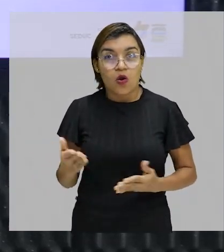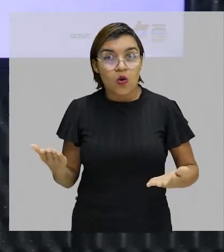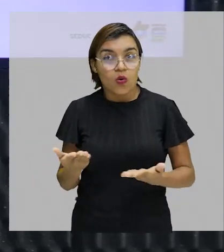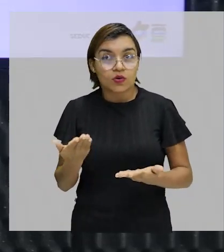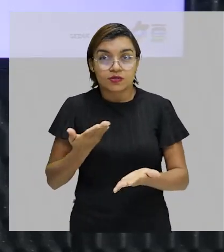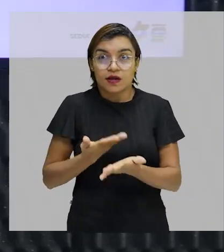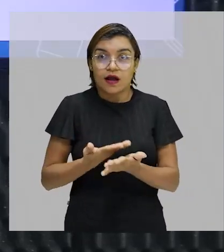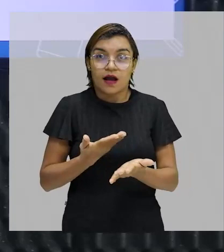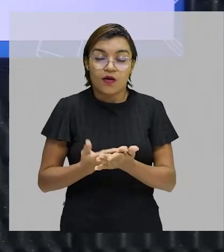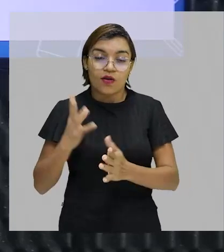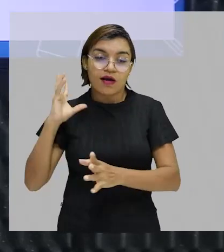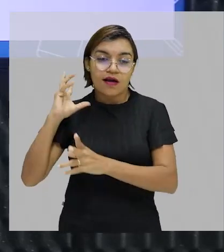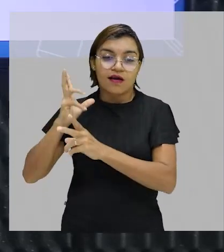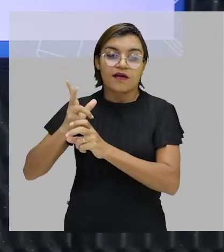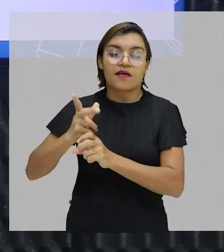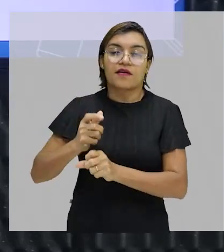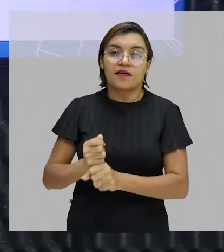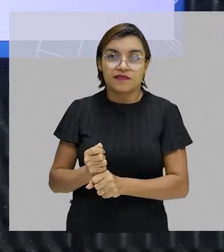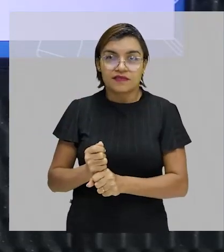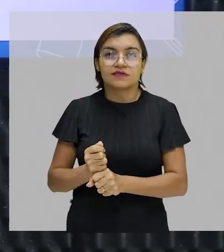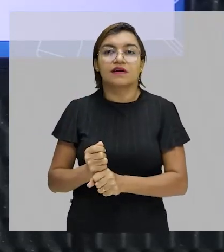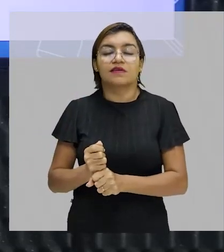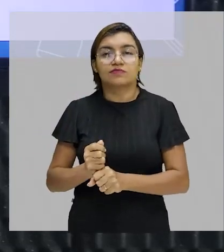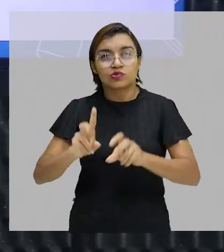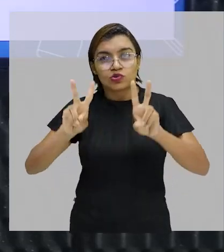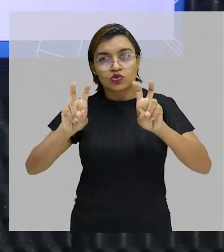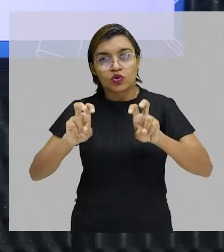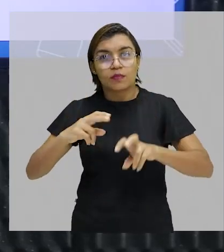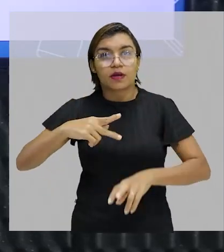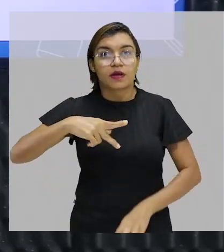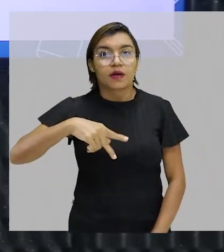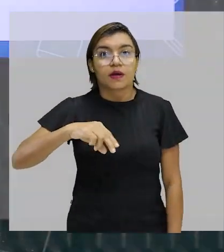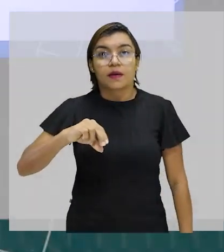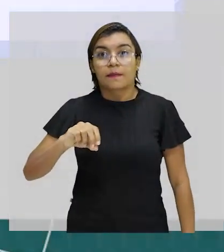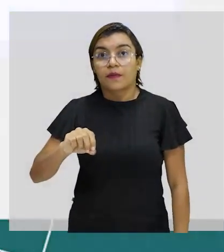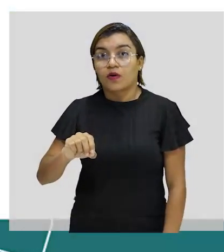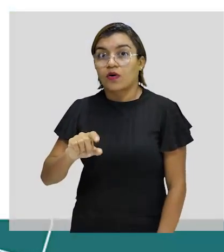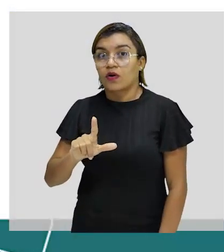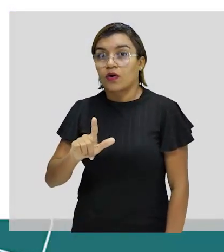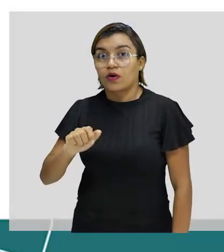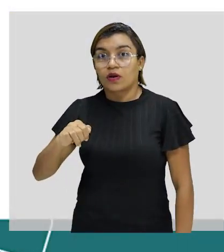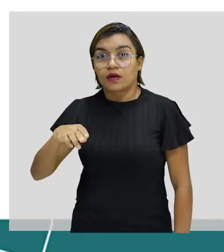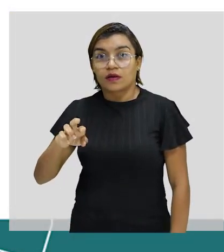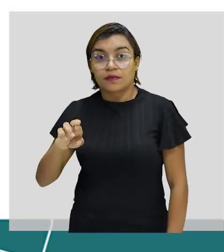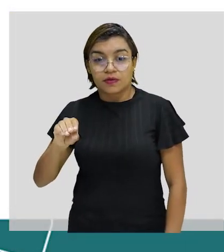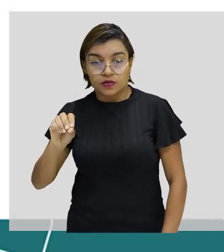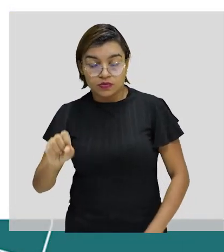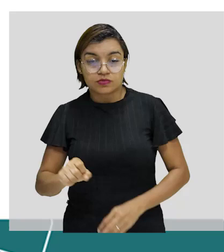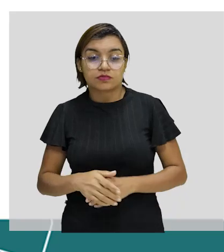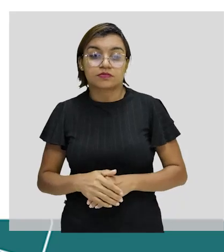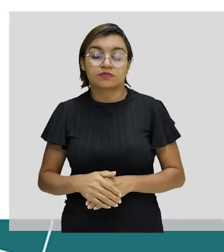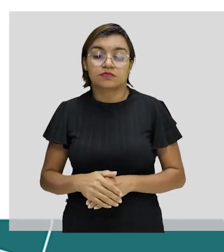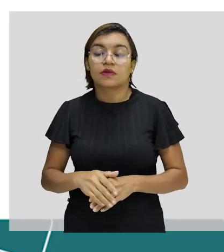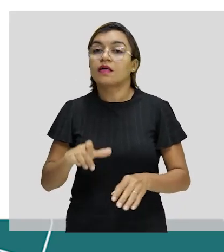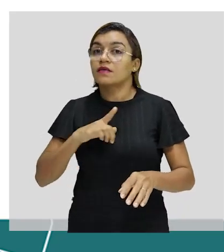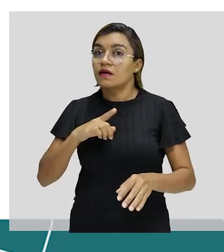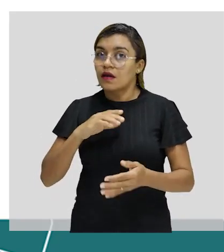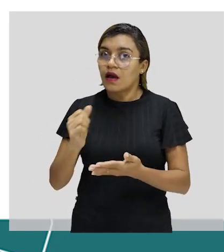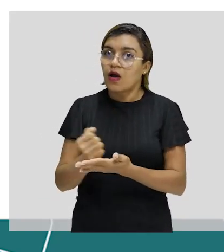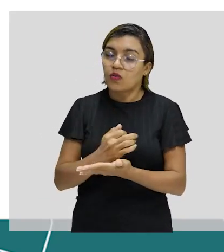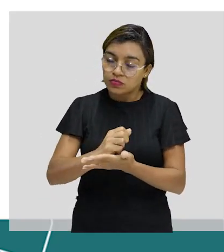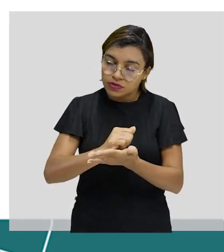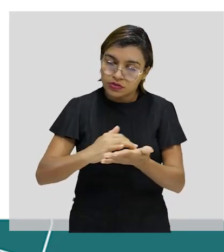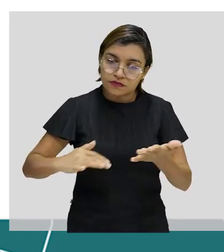aula nós vamos revisar toda a ideia de polímeros através da resolução de exercícios. Então vamos ter alguns